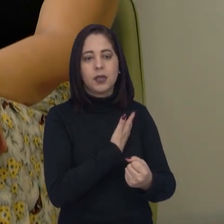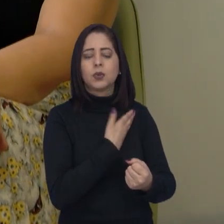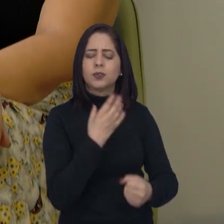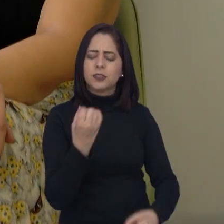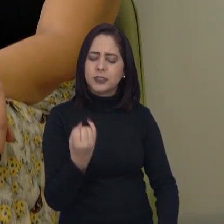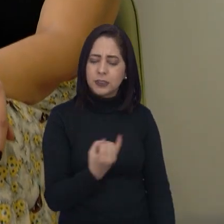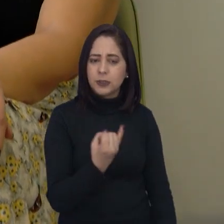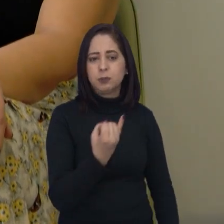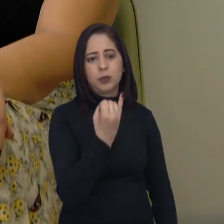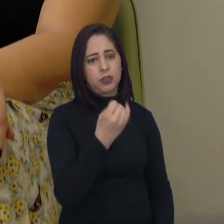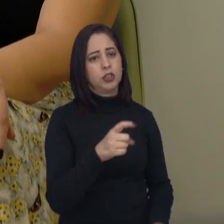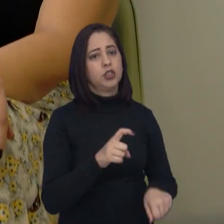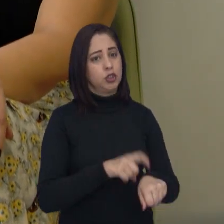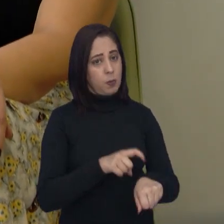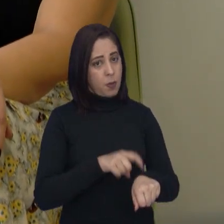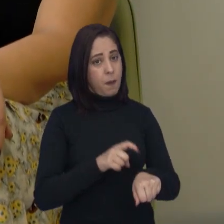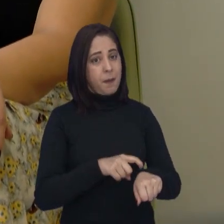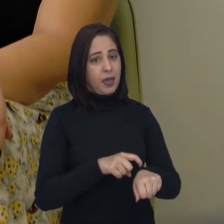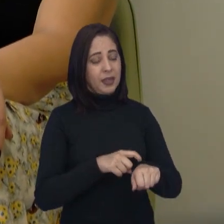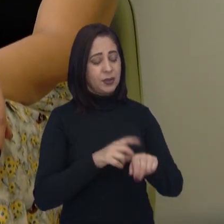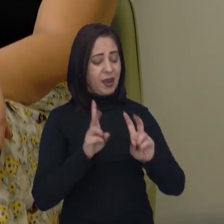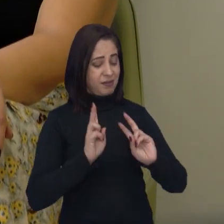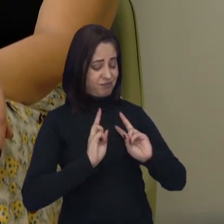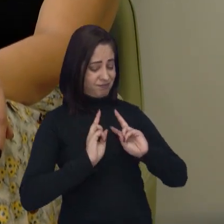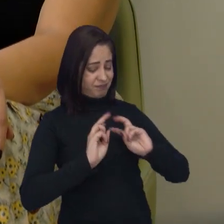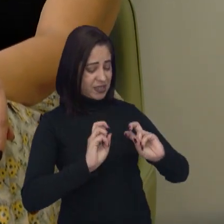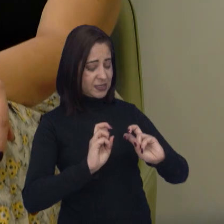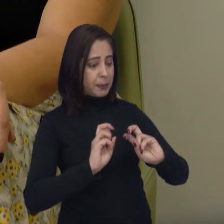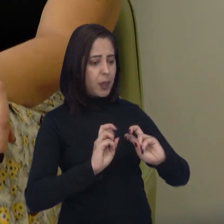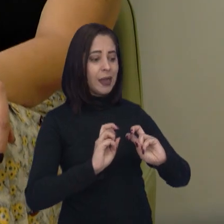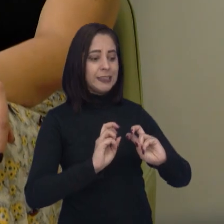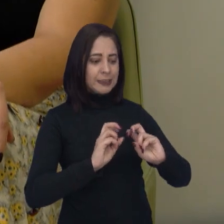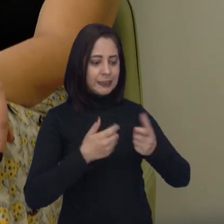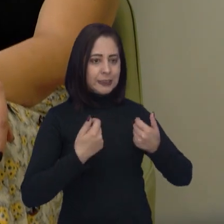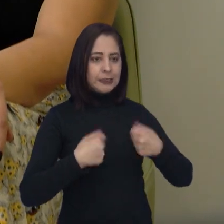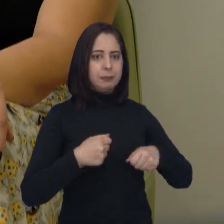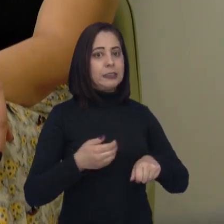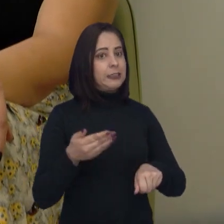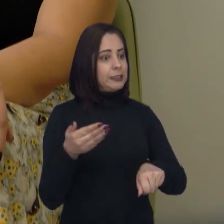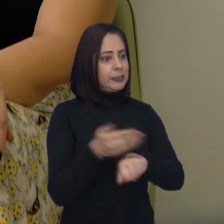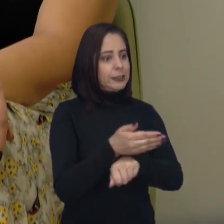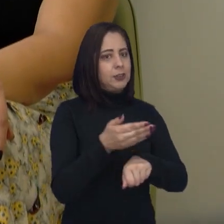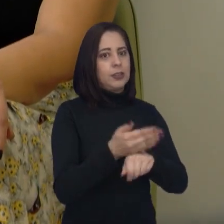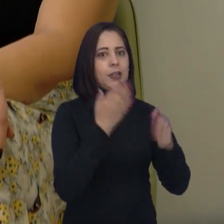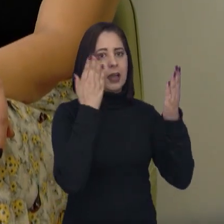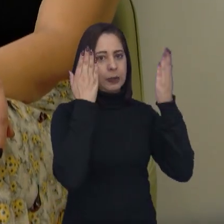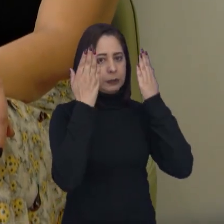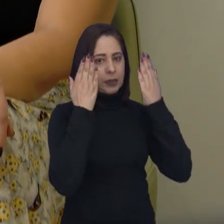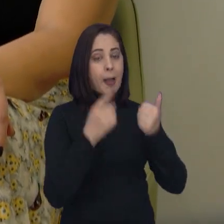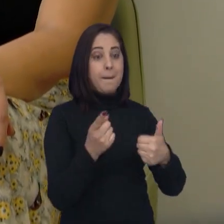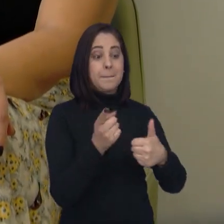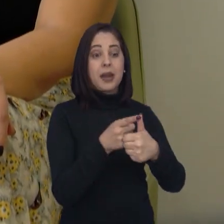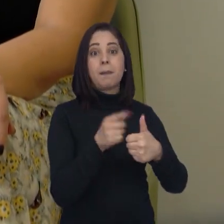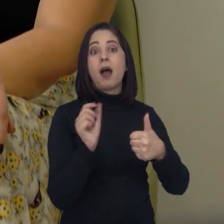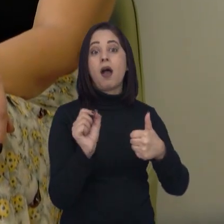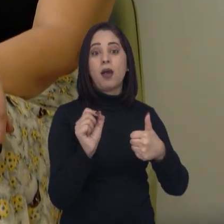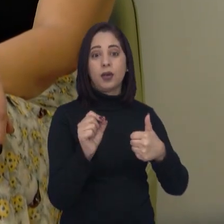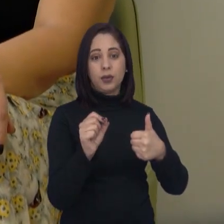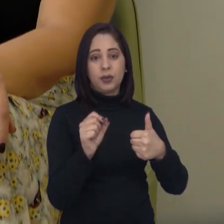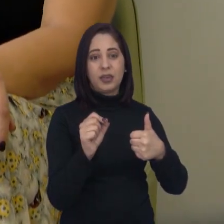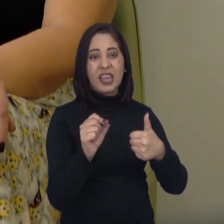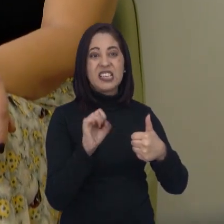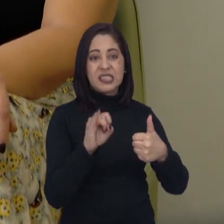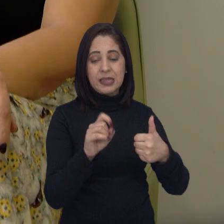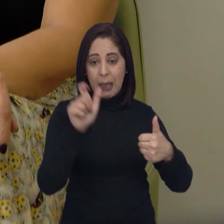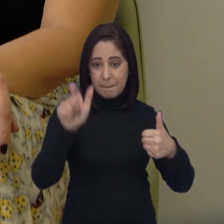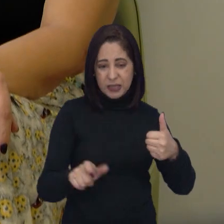nesse momento para ajudá-la a identificar, né, quando é hora de procurar uma ajuda psicológica. Então, acho que o primeiro sinal a gente tem o isolamento